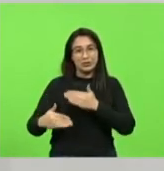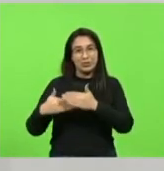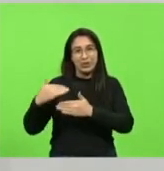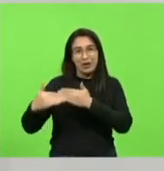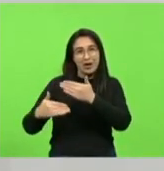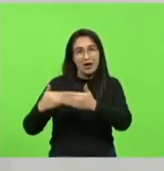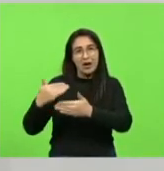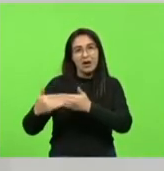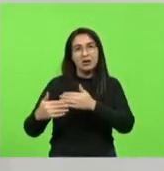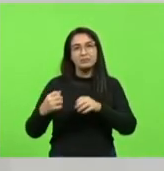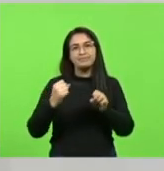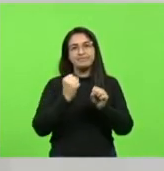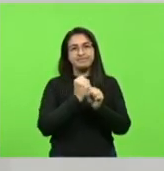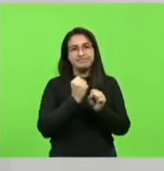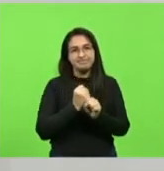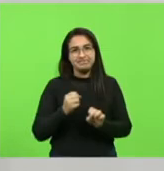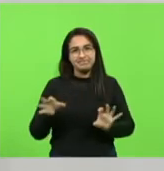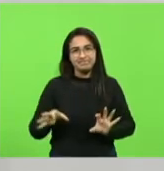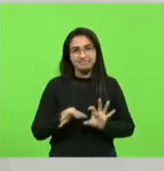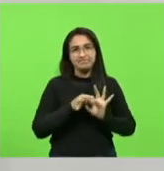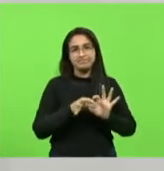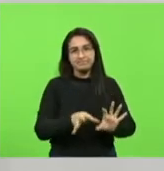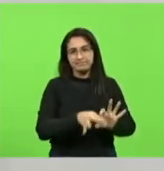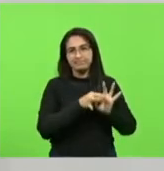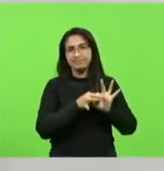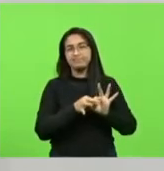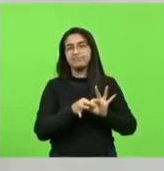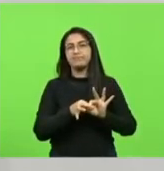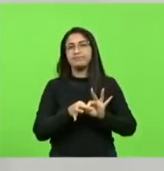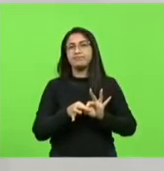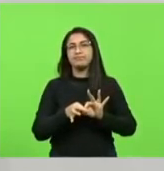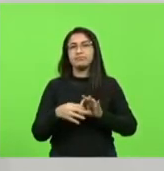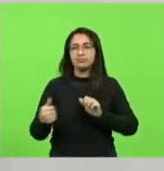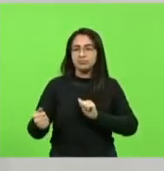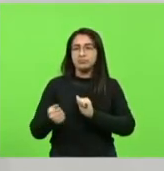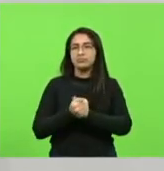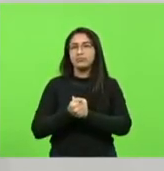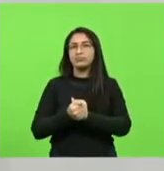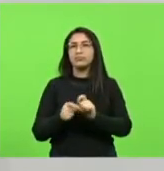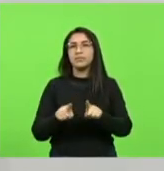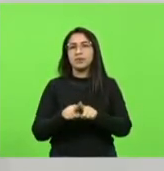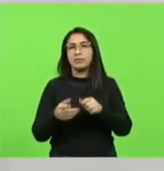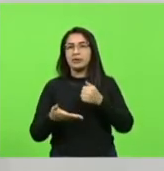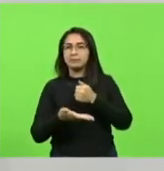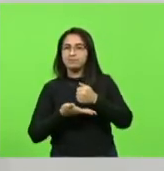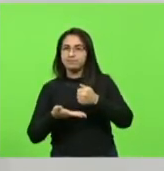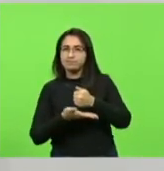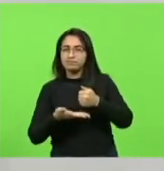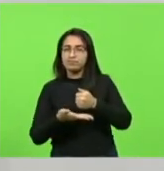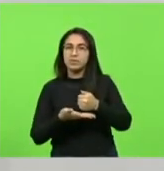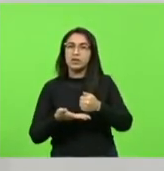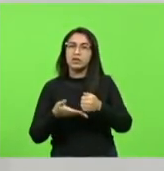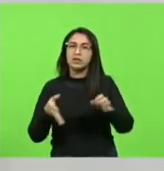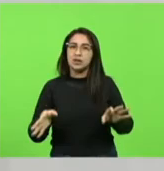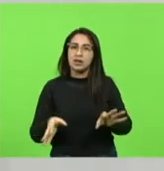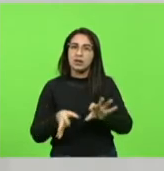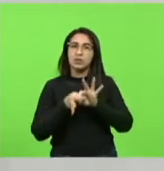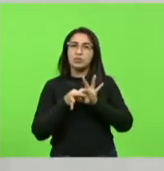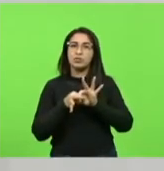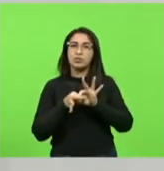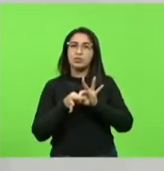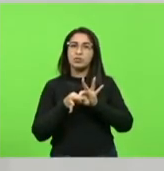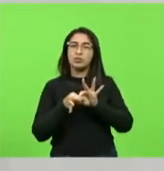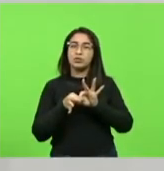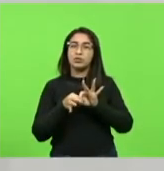construção de elo, de pontes e de solidificação da união entre o